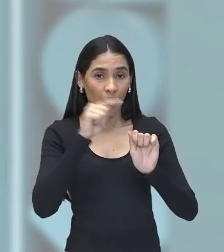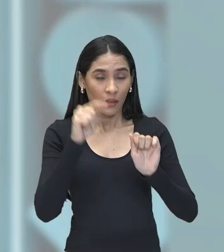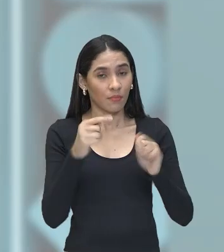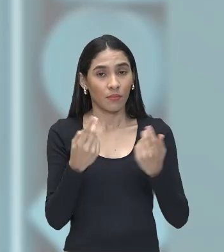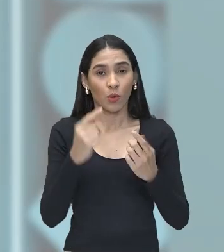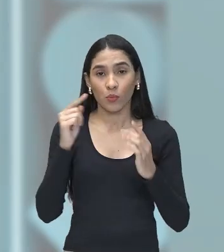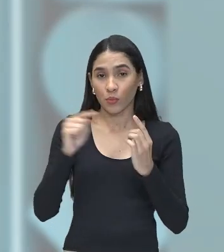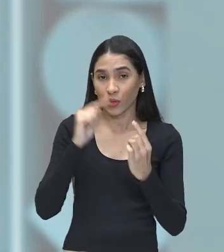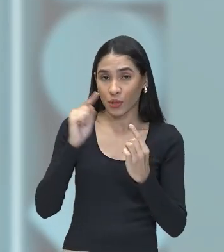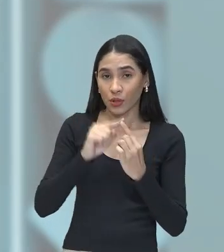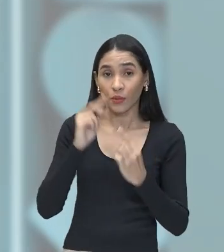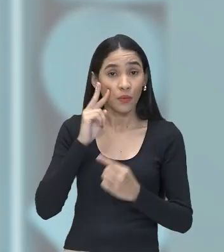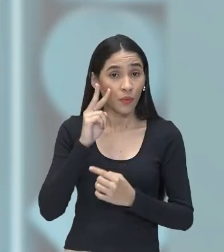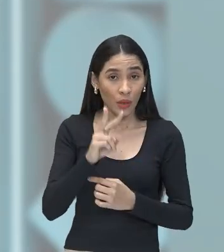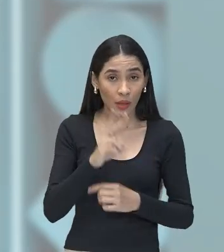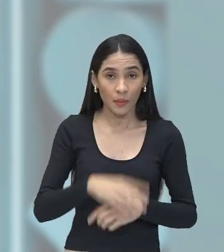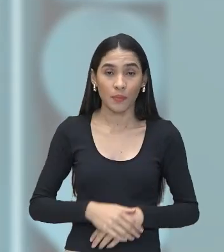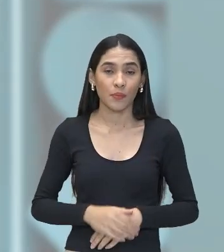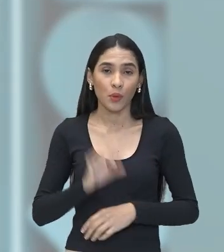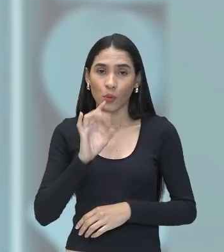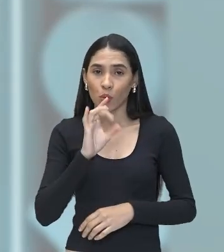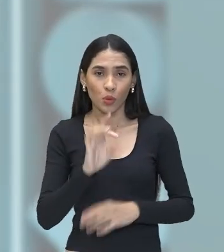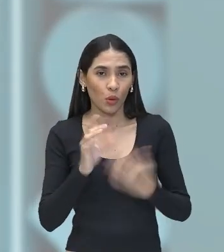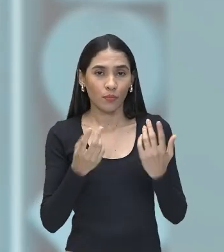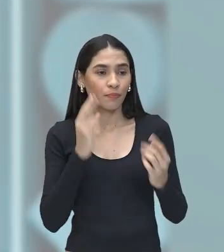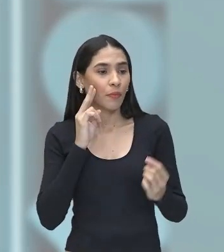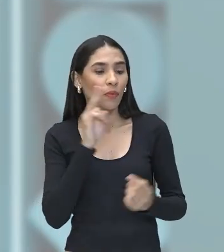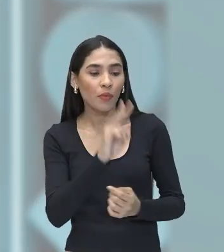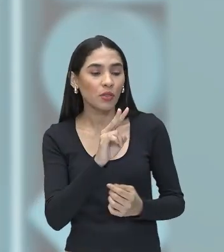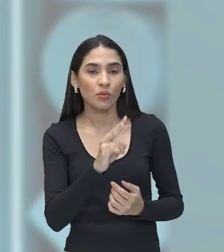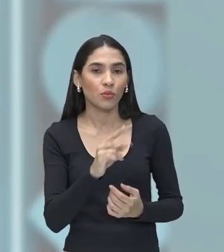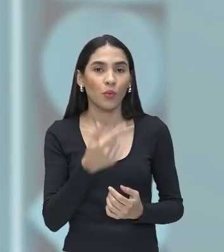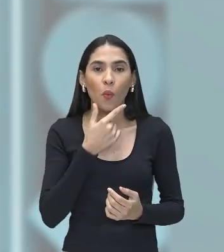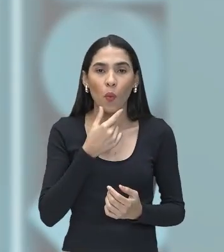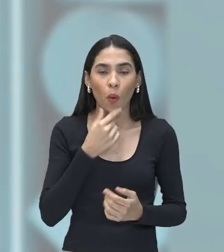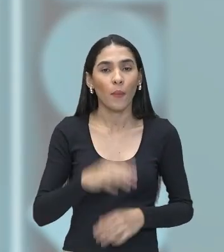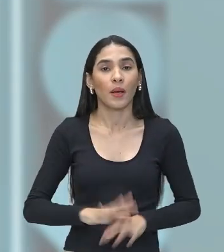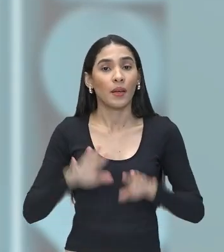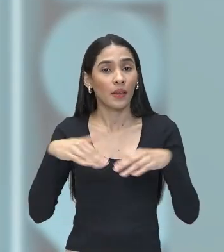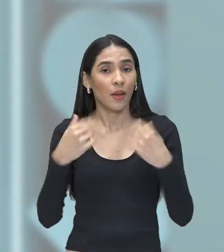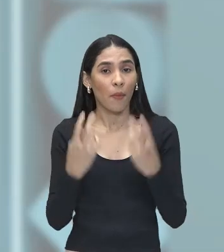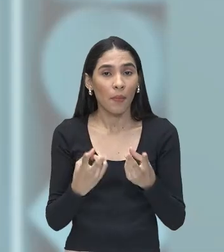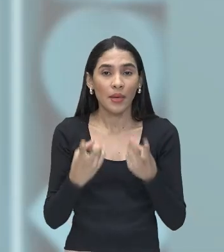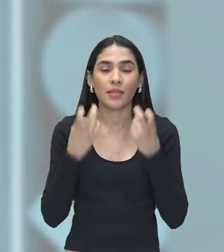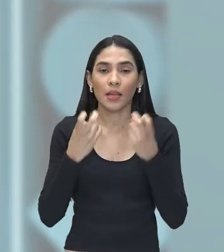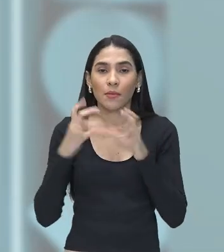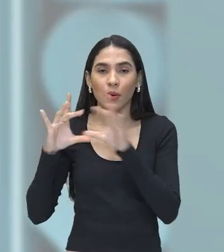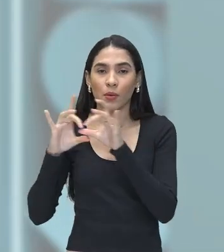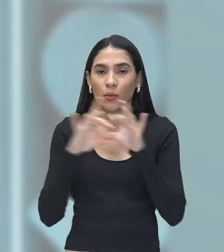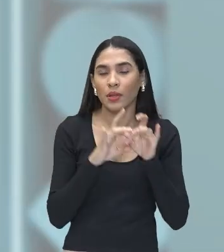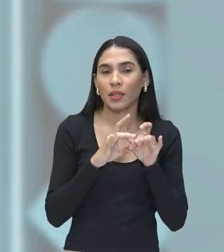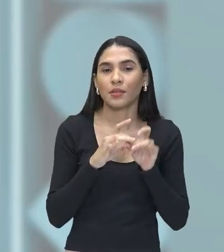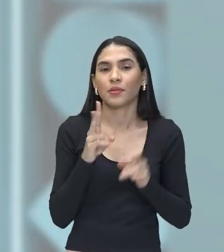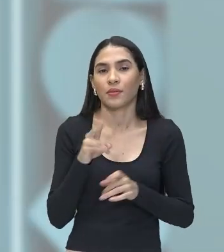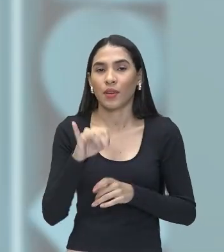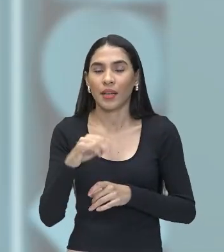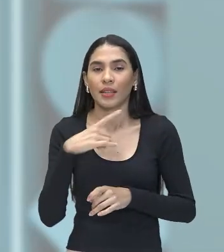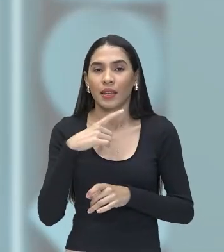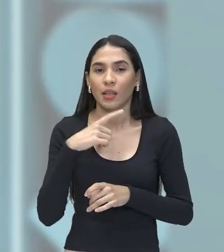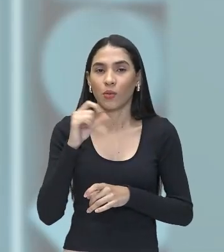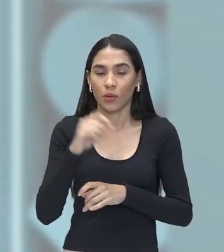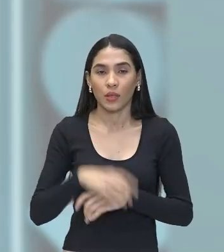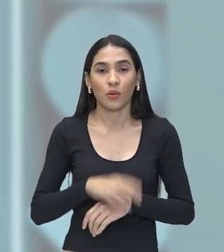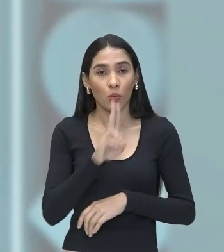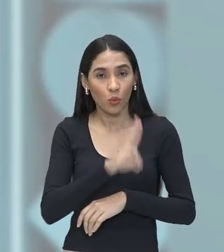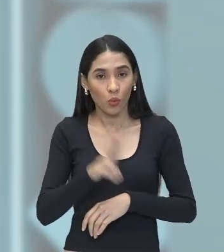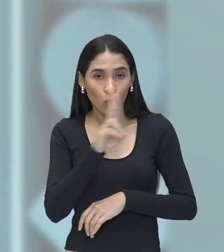ver. Ou seja, o médico teria só olhado o homem. Então, observe que, de acordo com o sentido, a gente vai ter aí o uso